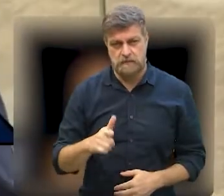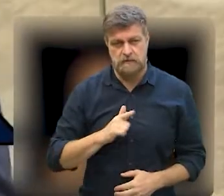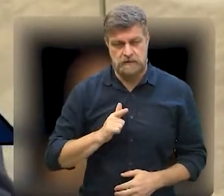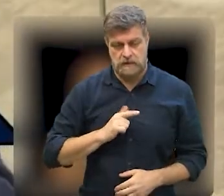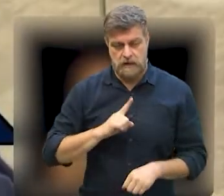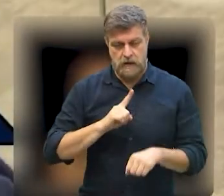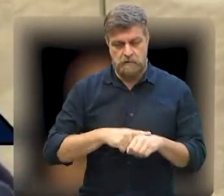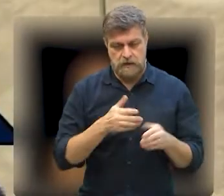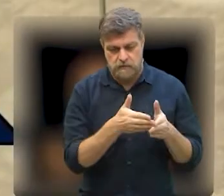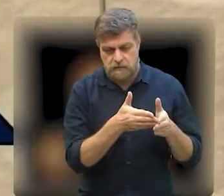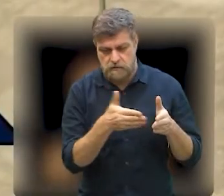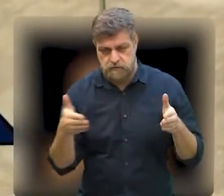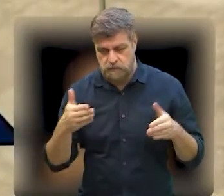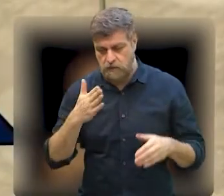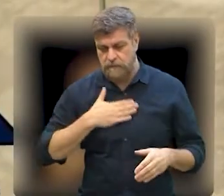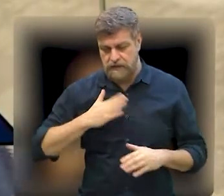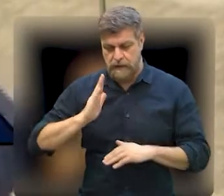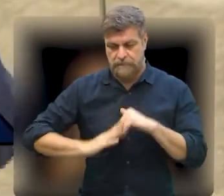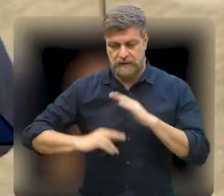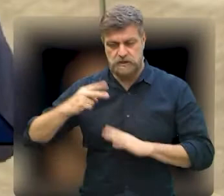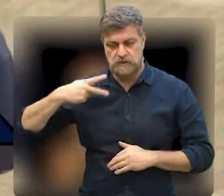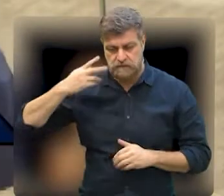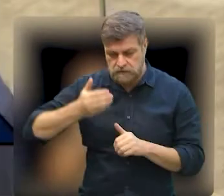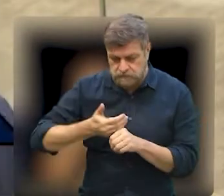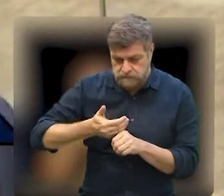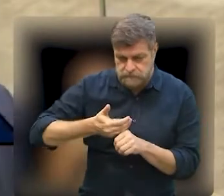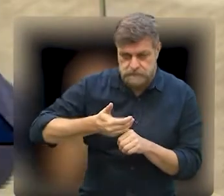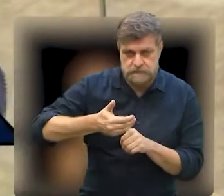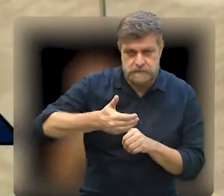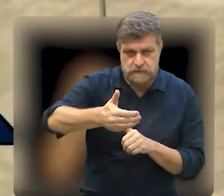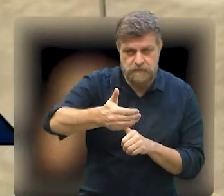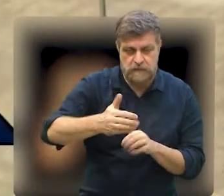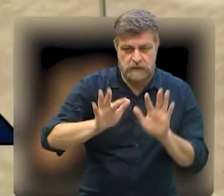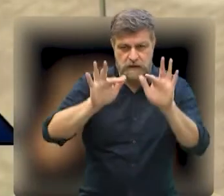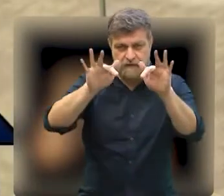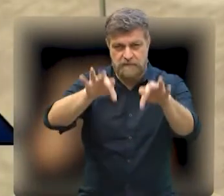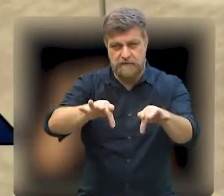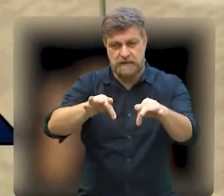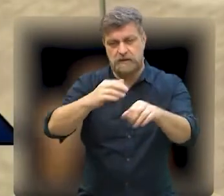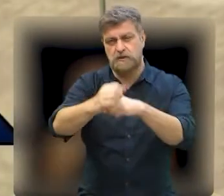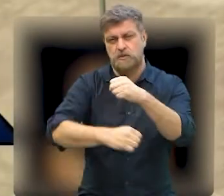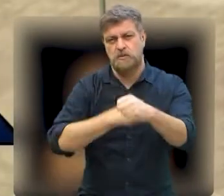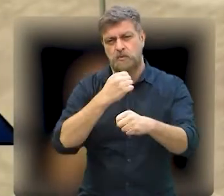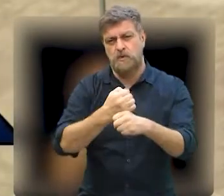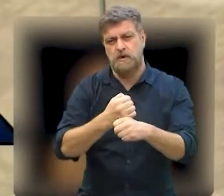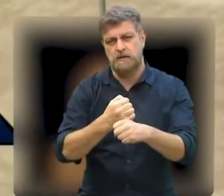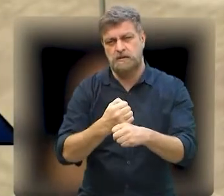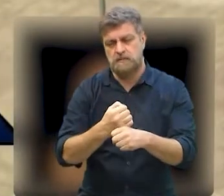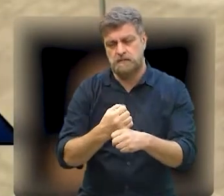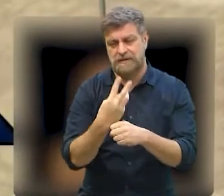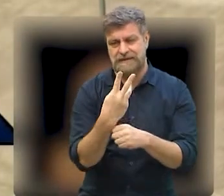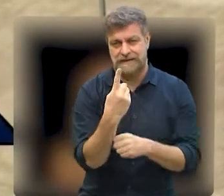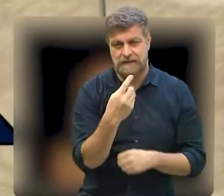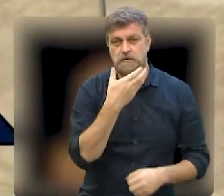terá a duração neste mandato, quer dizer que ela pode ser encerrada até no ano